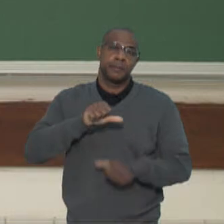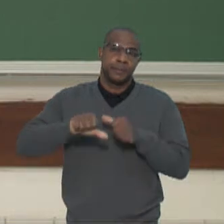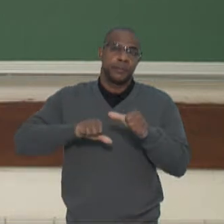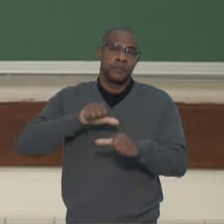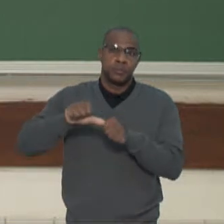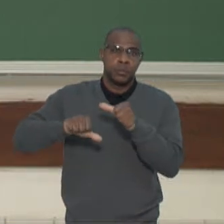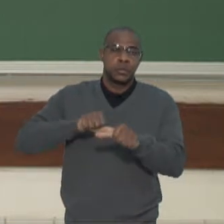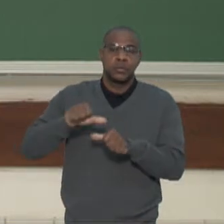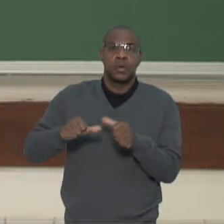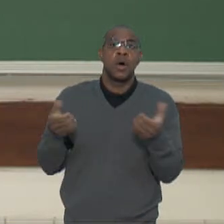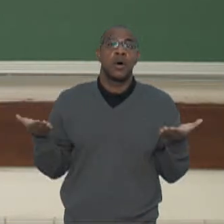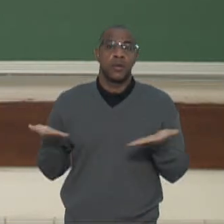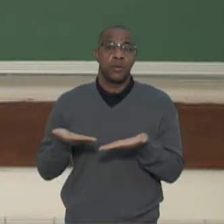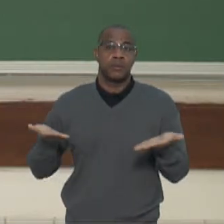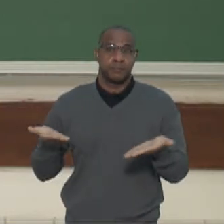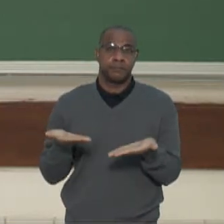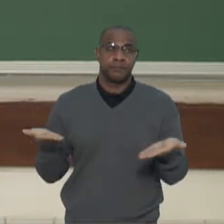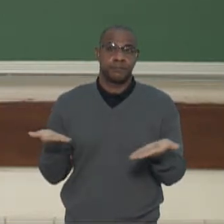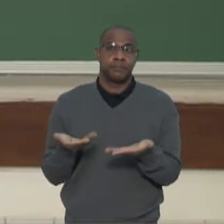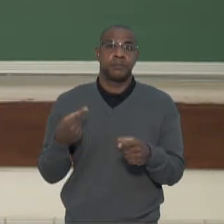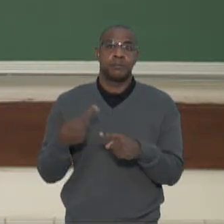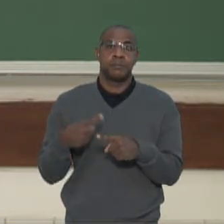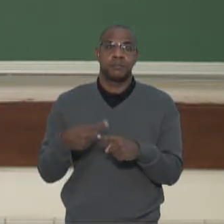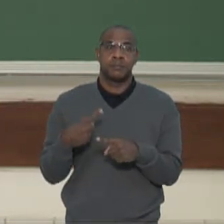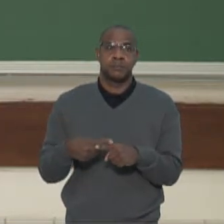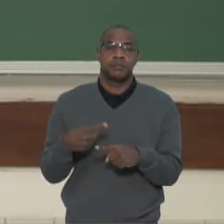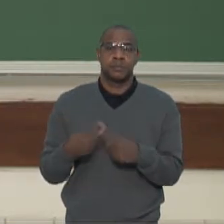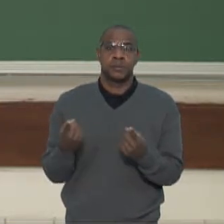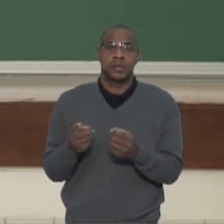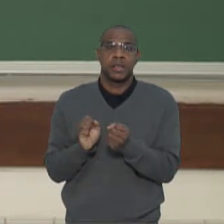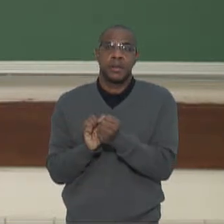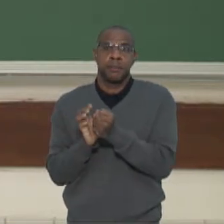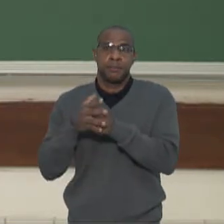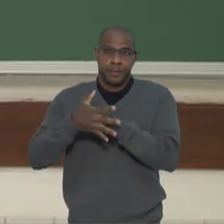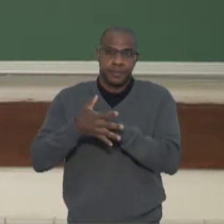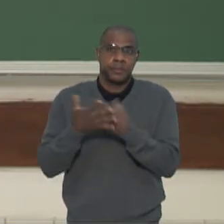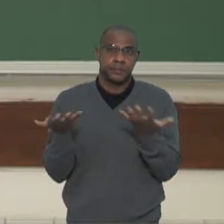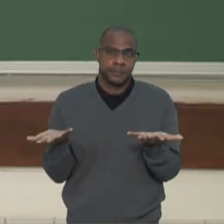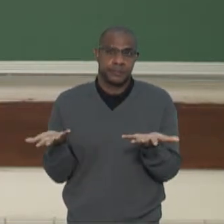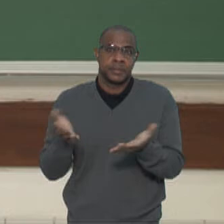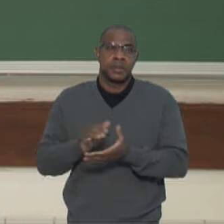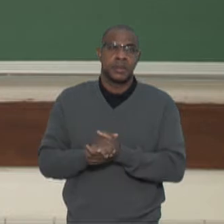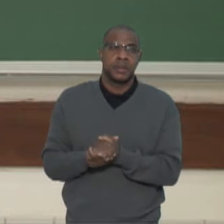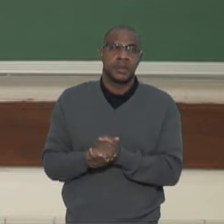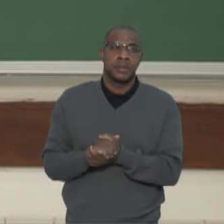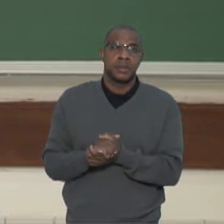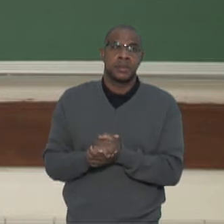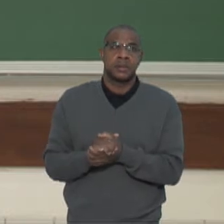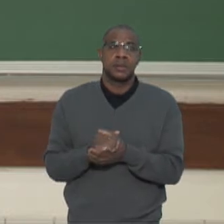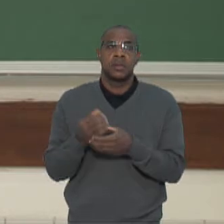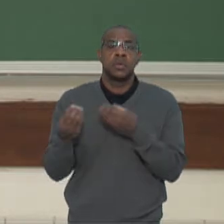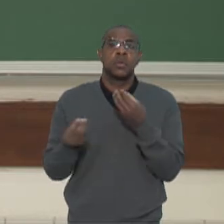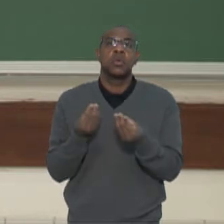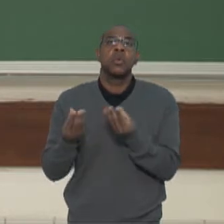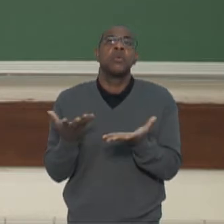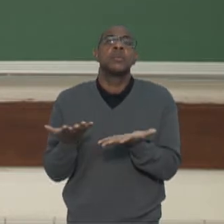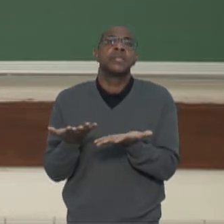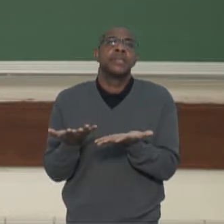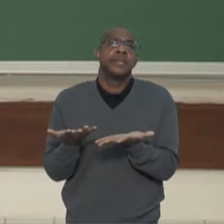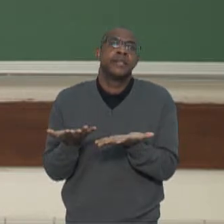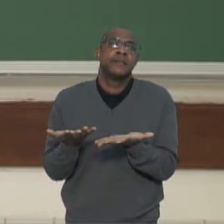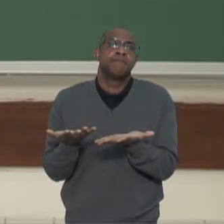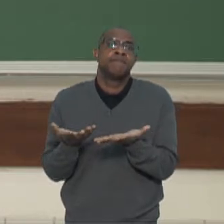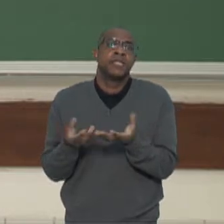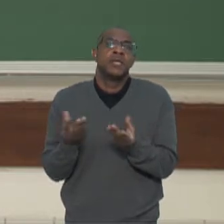né, atualmente, por conta dessa quarentena, esse confinamento, né, o quão foi prejudicial, então, as